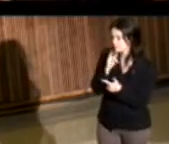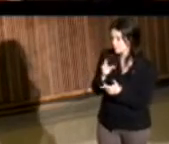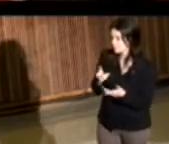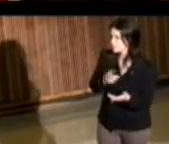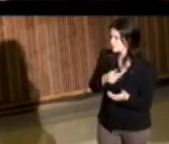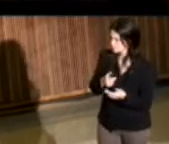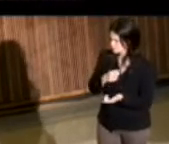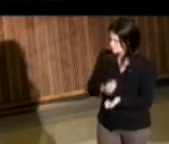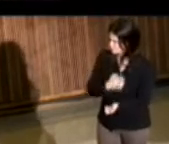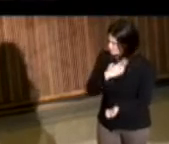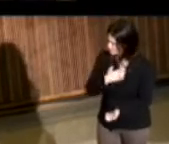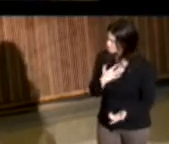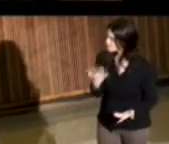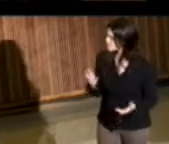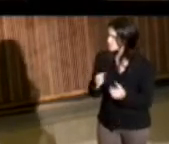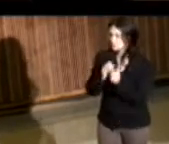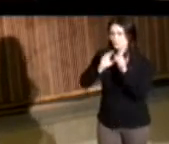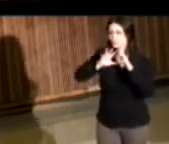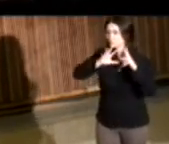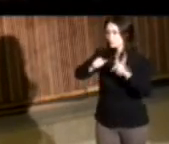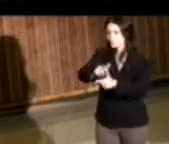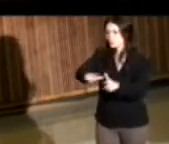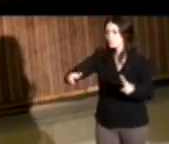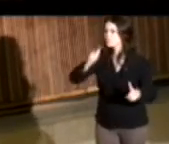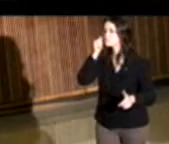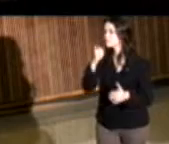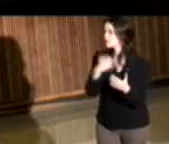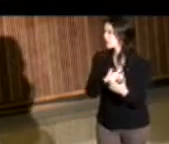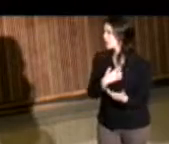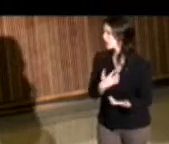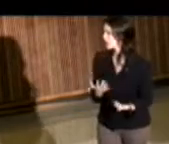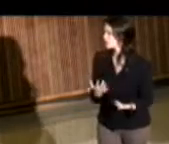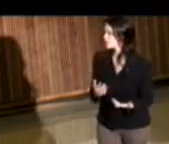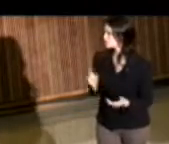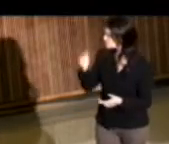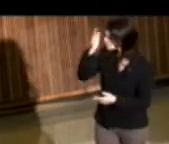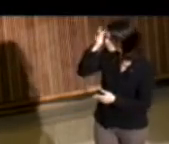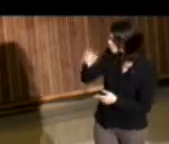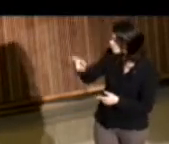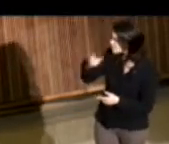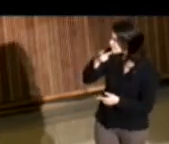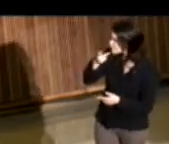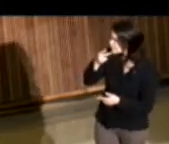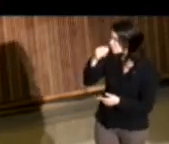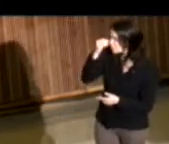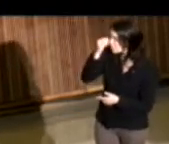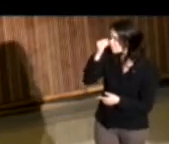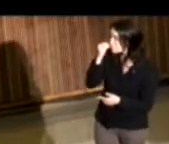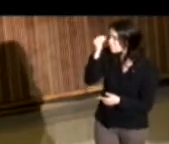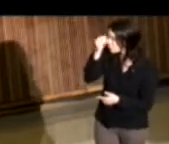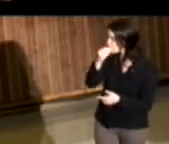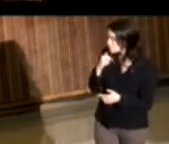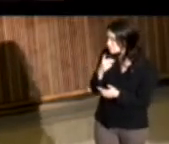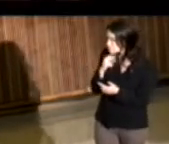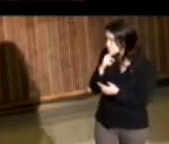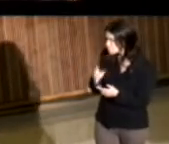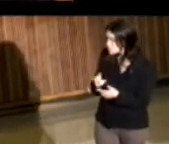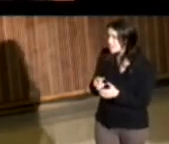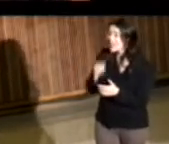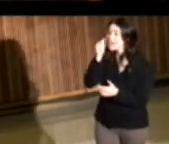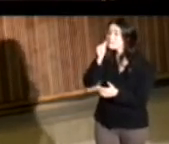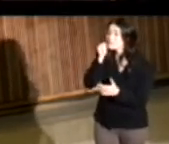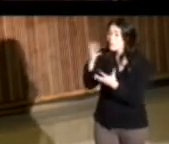de mensagem que eu recebi durante o culto. Tá feia a coisa. As mulheres usam o celular no culto. Ah, é?